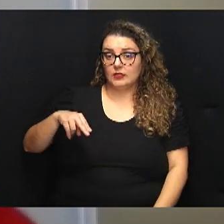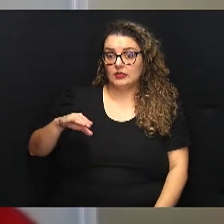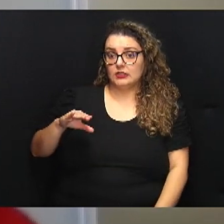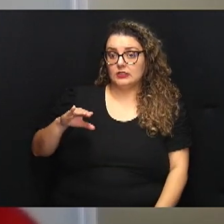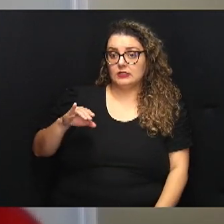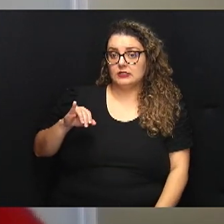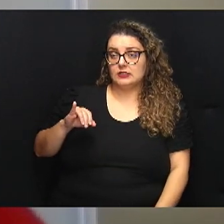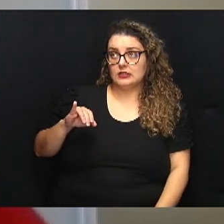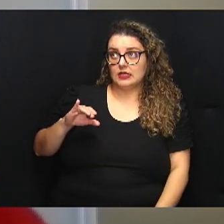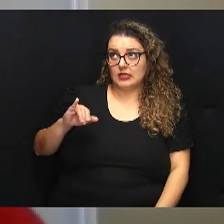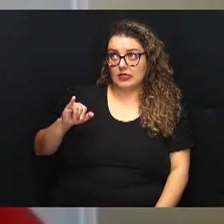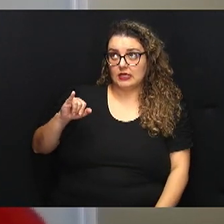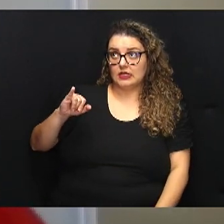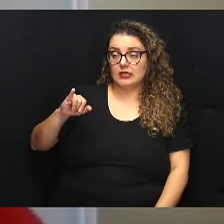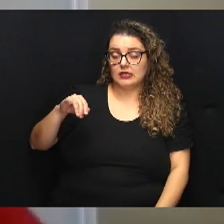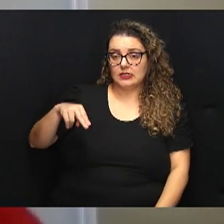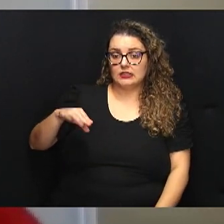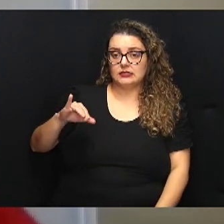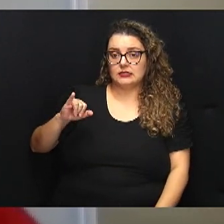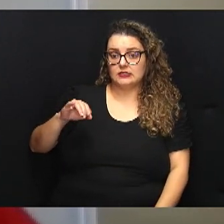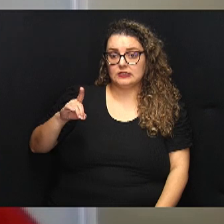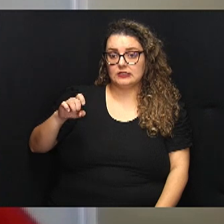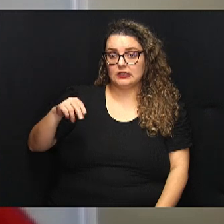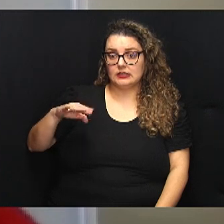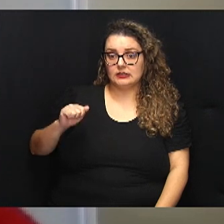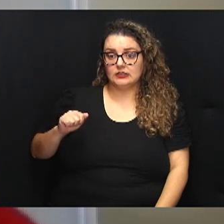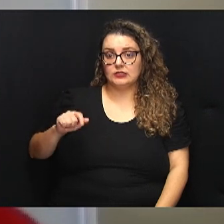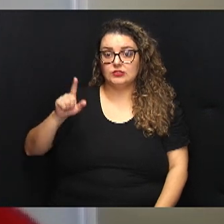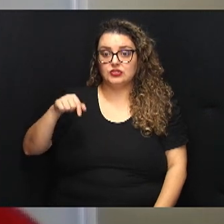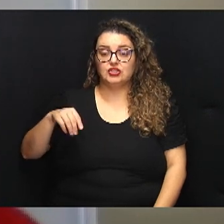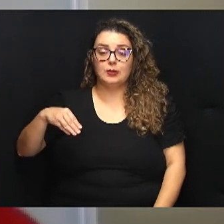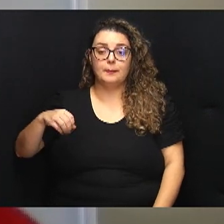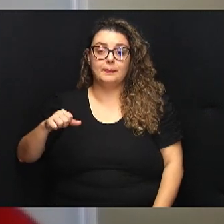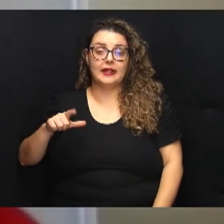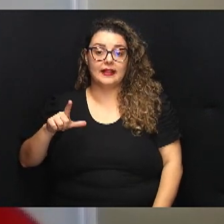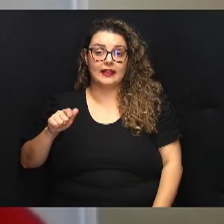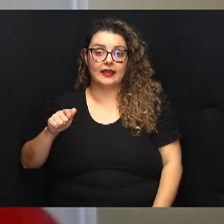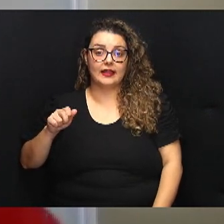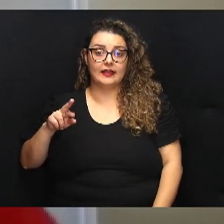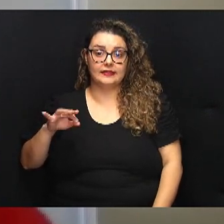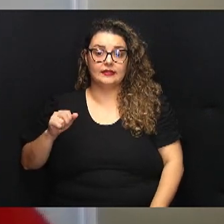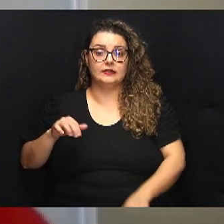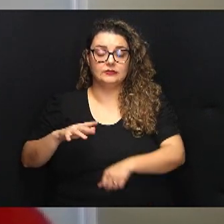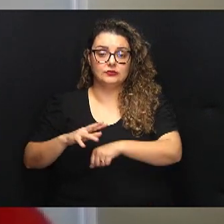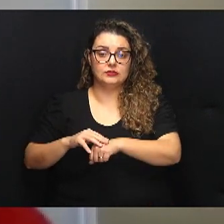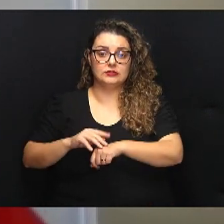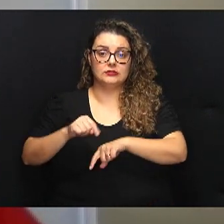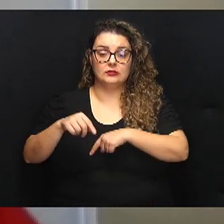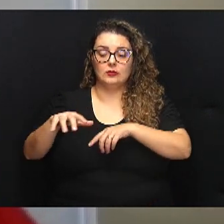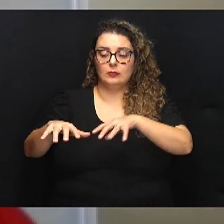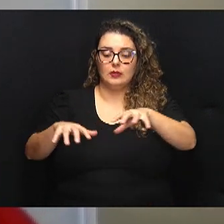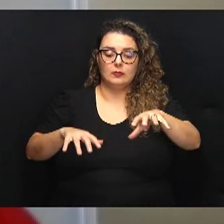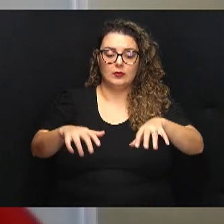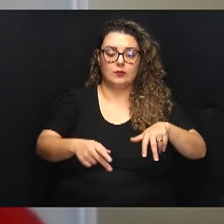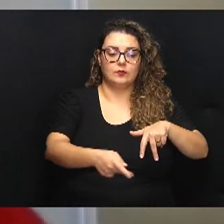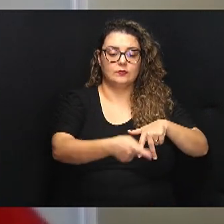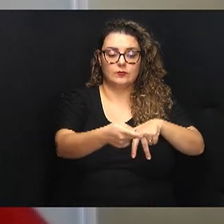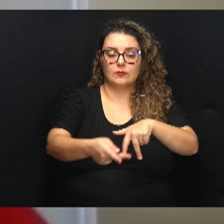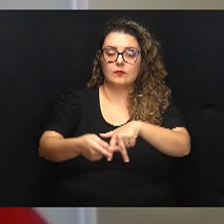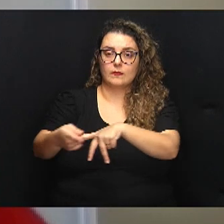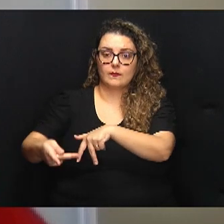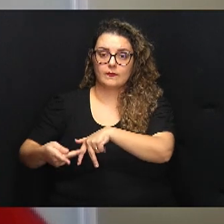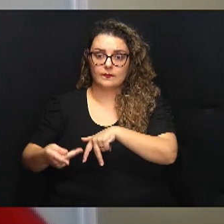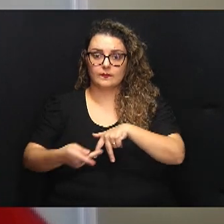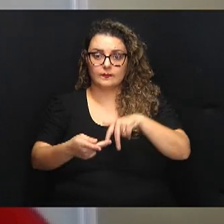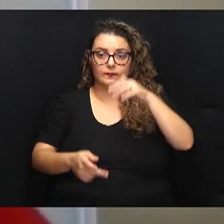malária. Então, são outros órgãos que são solicitados a se manifestarem